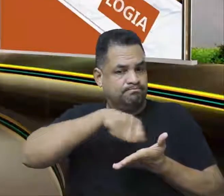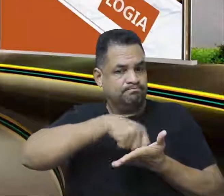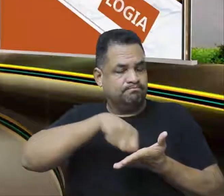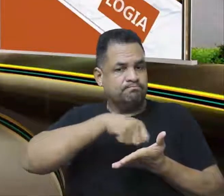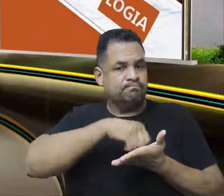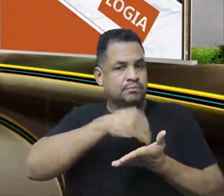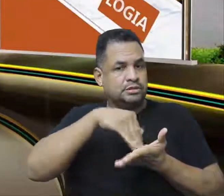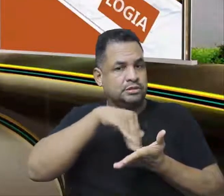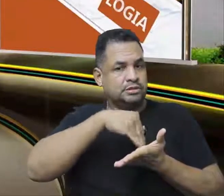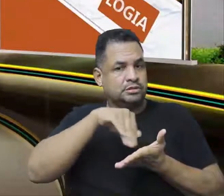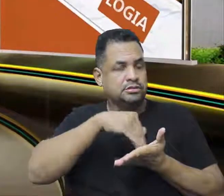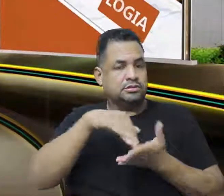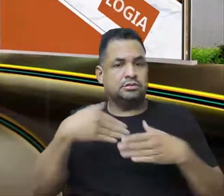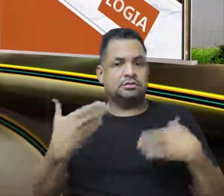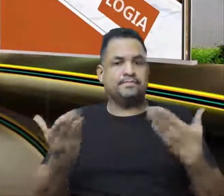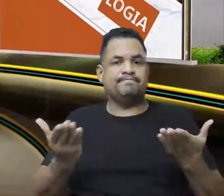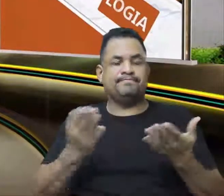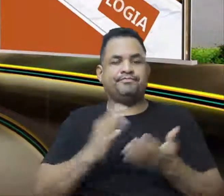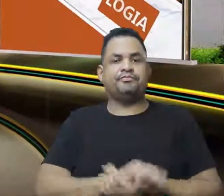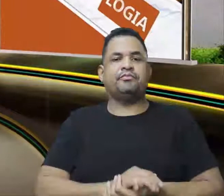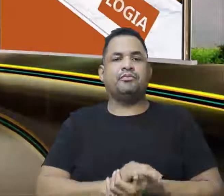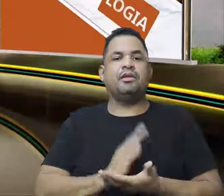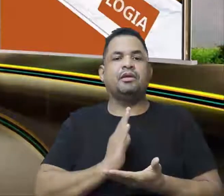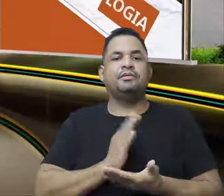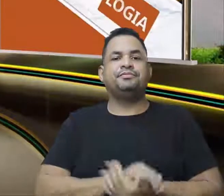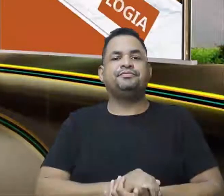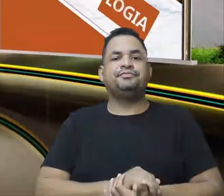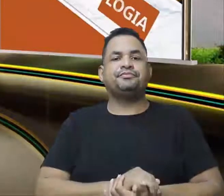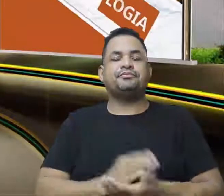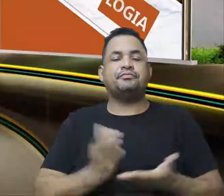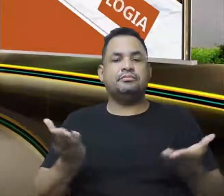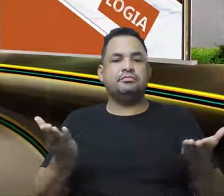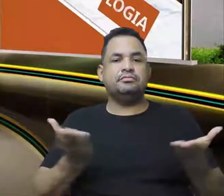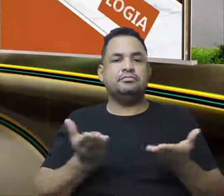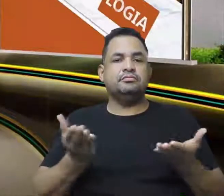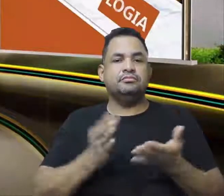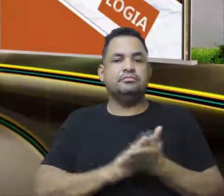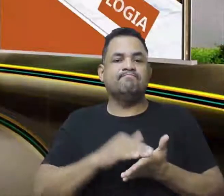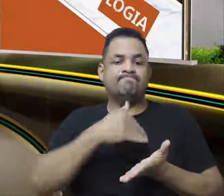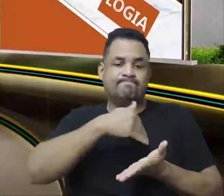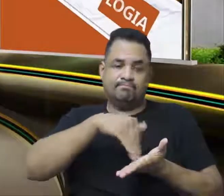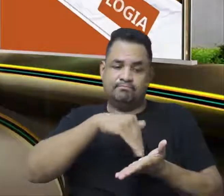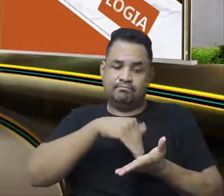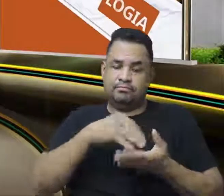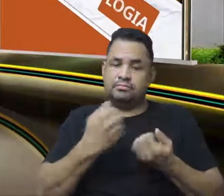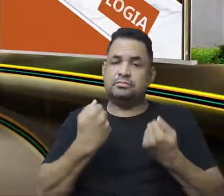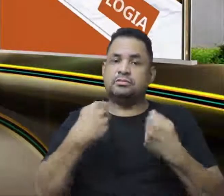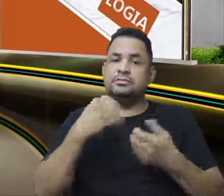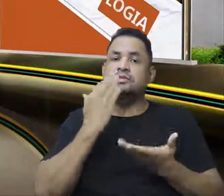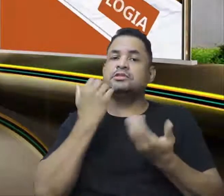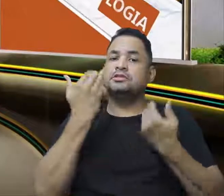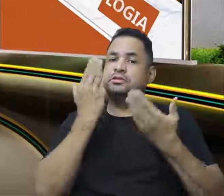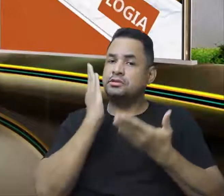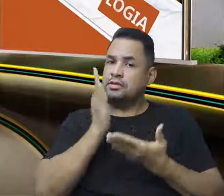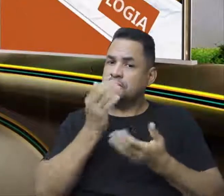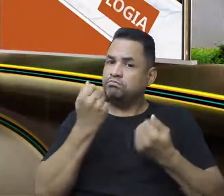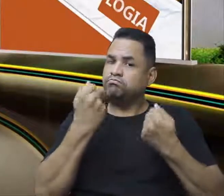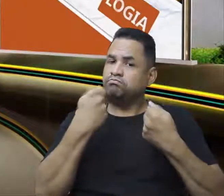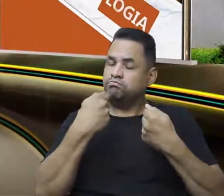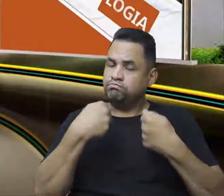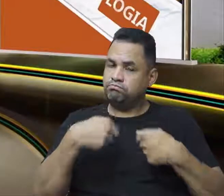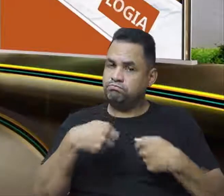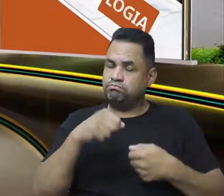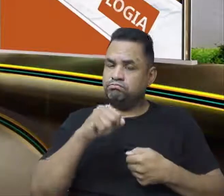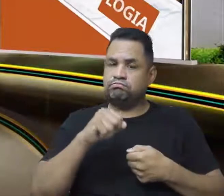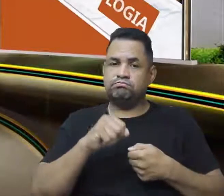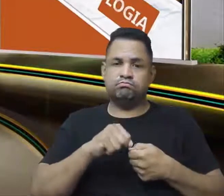e já passou para solicitação de isenção e agora as inscrições estão abertas então eu